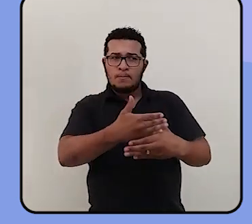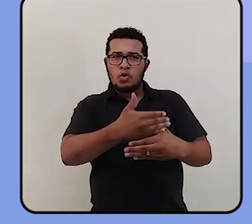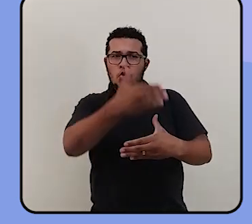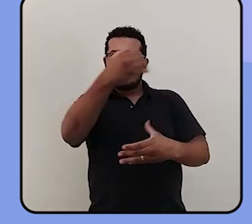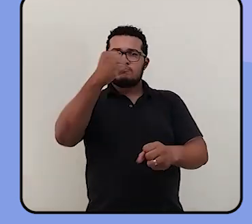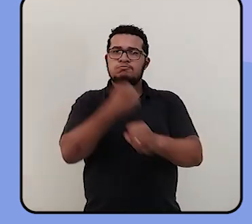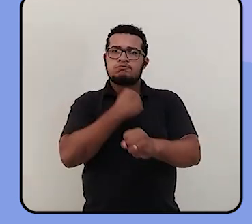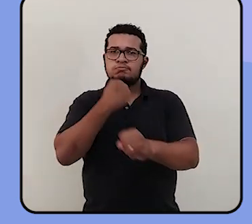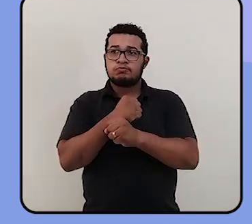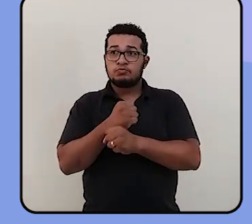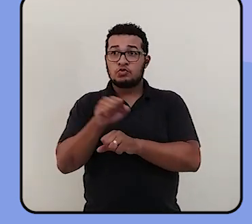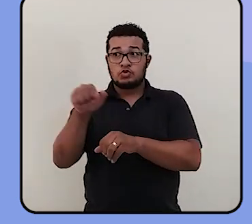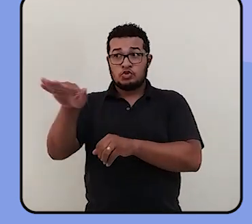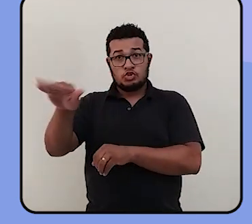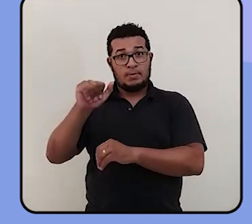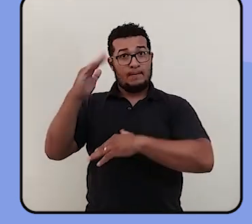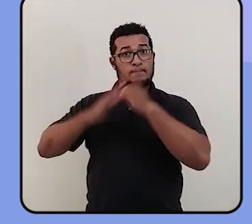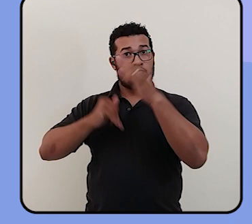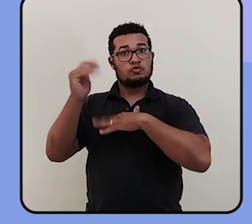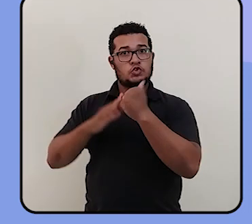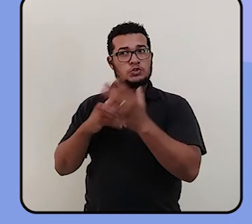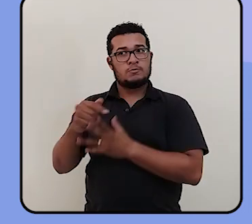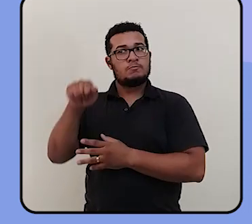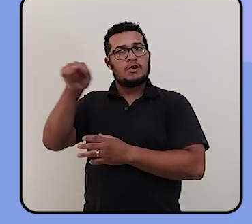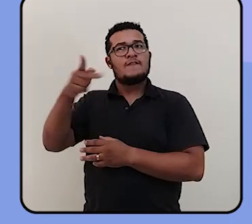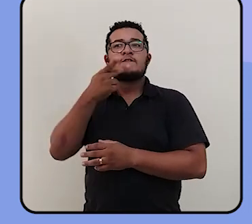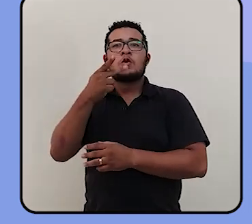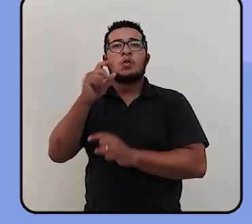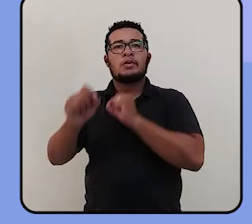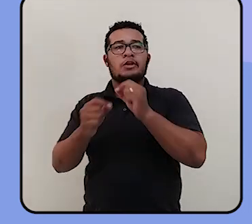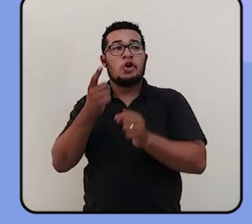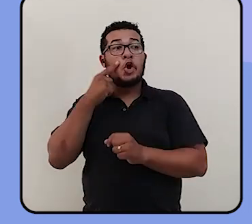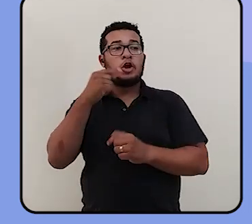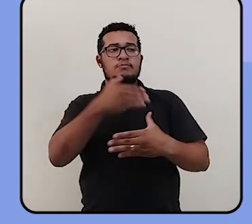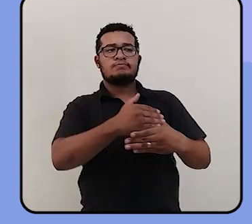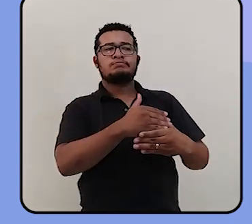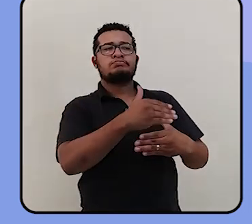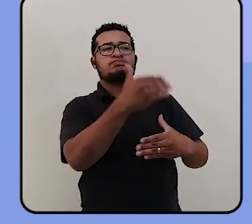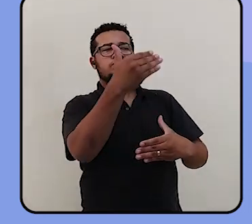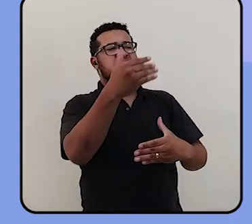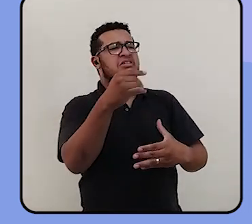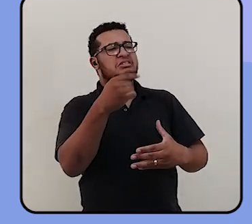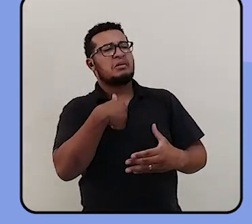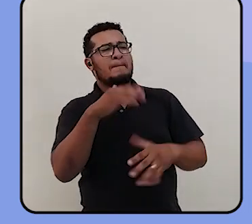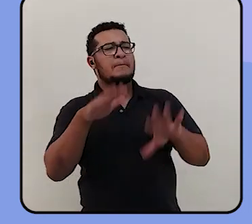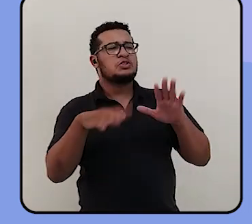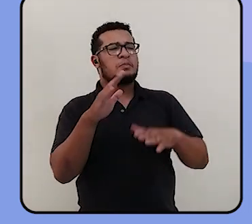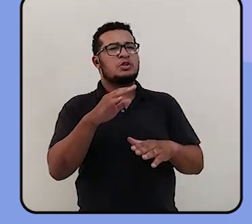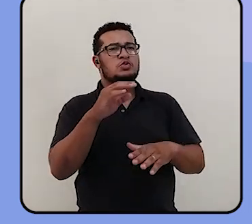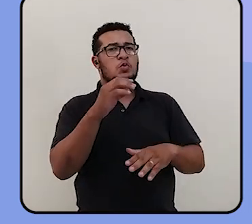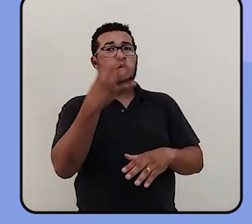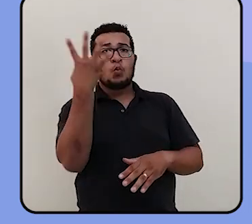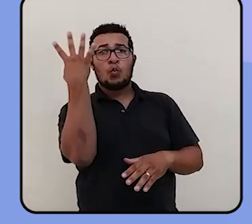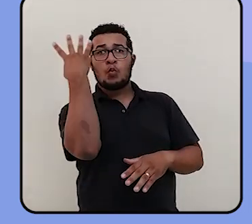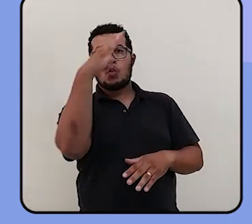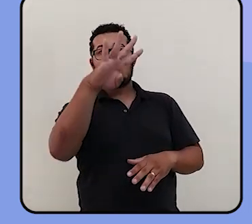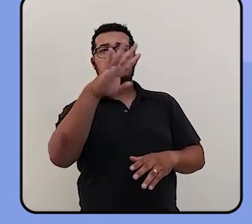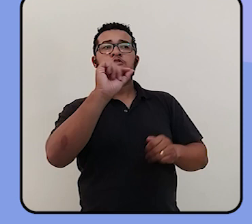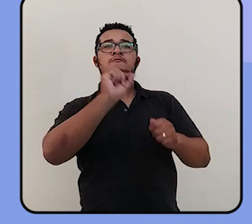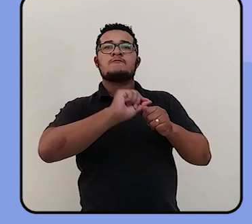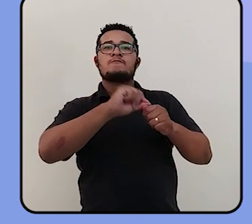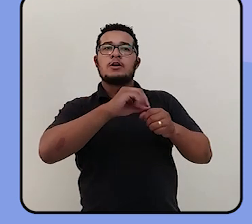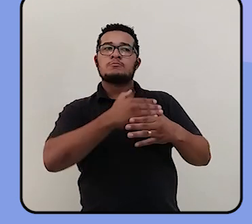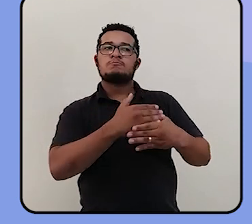muro. Aí eu chamei um pedreiro. E esse pedreiro disse o seguinte, esse muro aí, olha, esse muro eu vou demorar